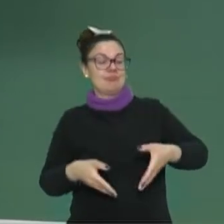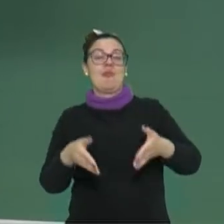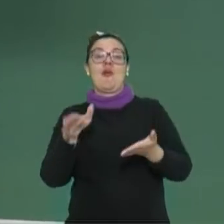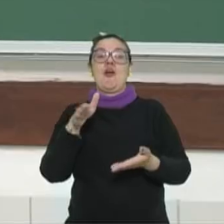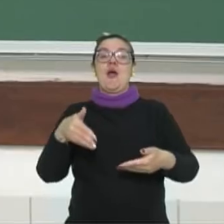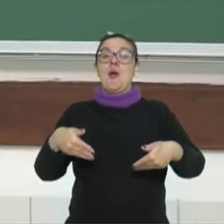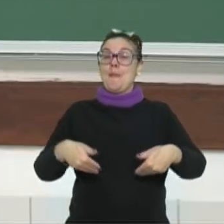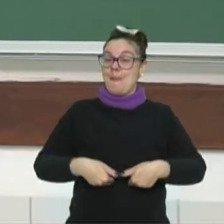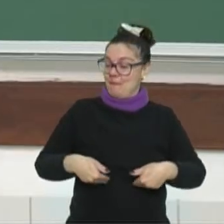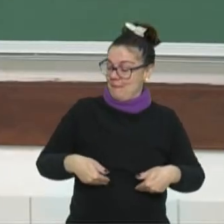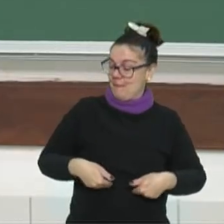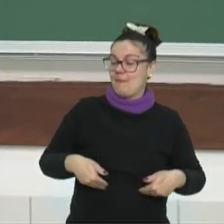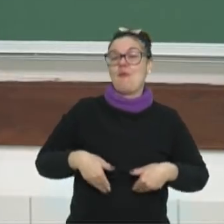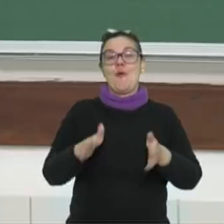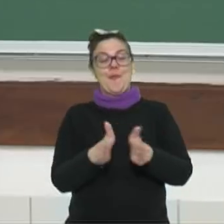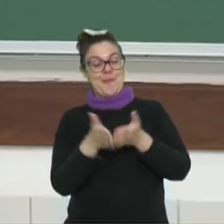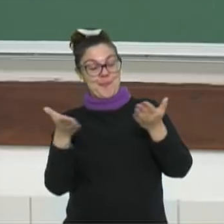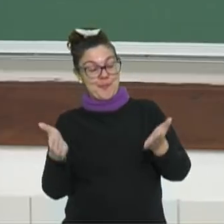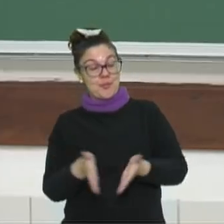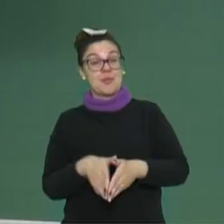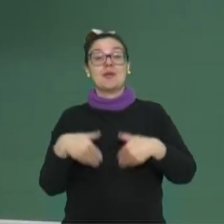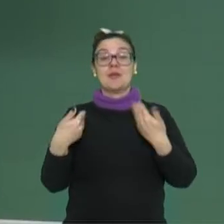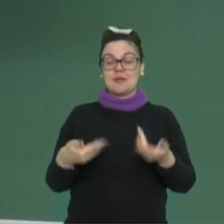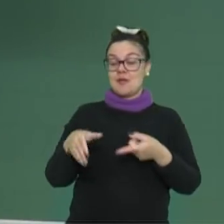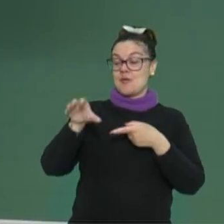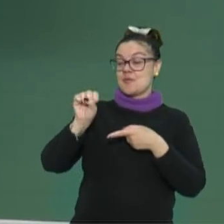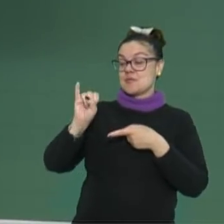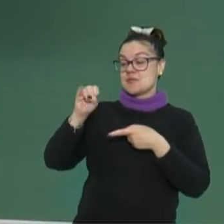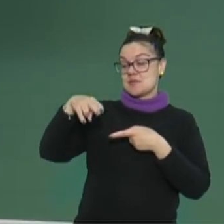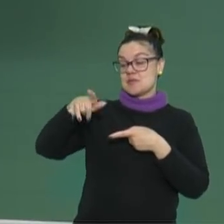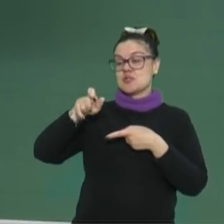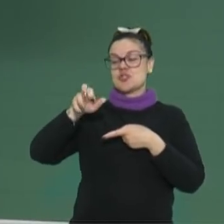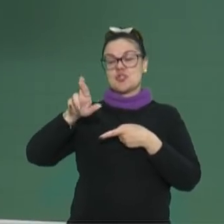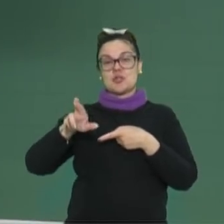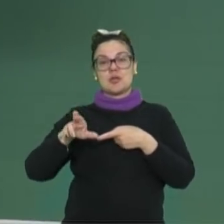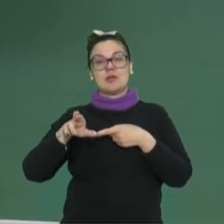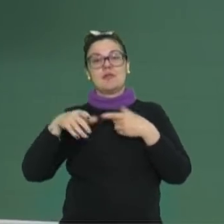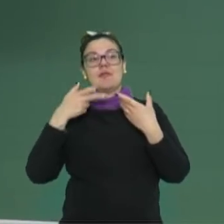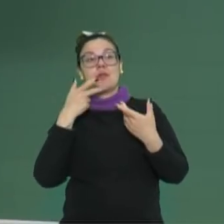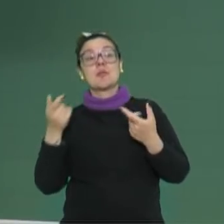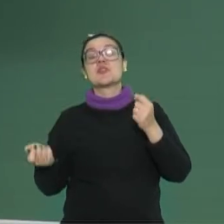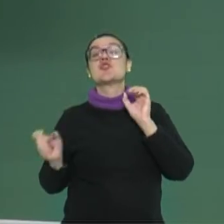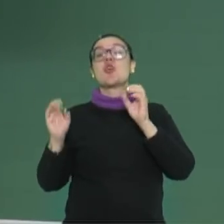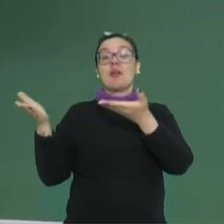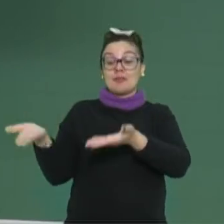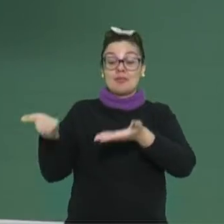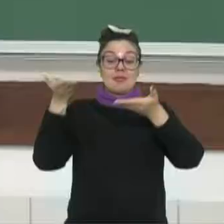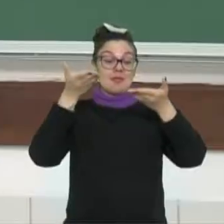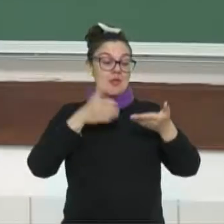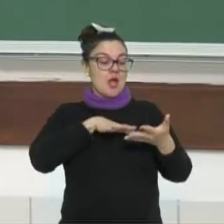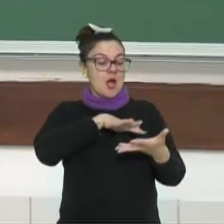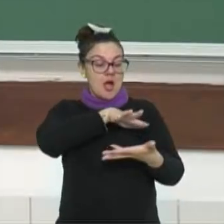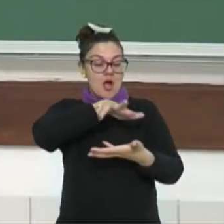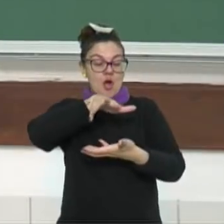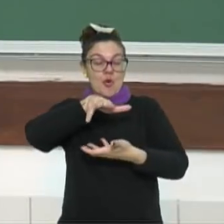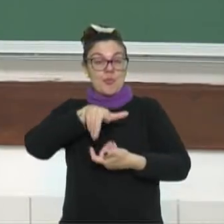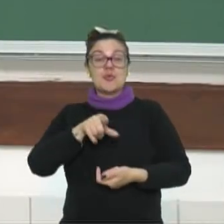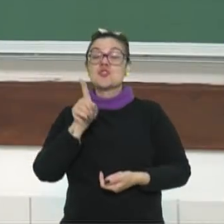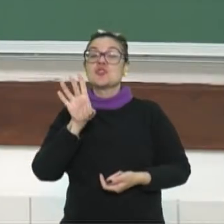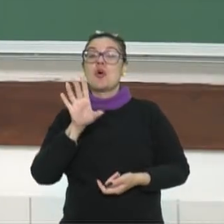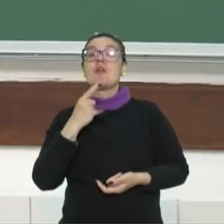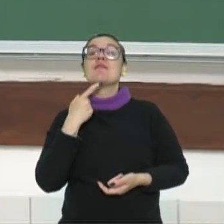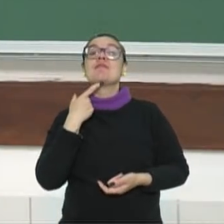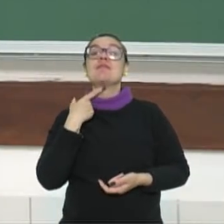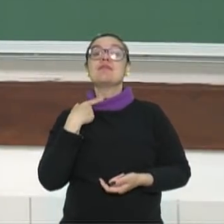fome. Então, Peter Singer nos convoca a escrever da seguinte forma: só traga ao mundo filhos desejados. Ou seja, tenha controle daquilo que